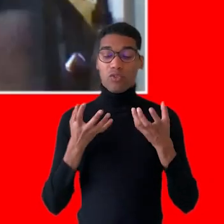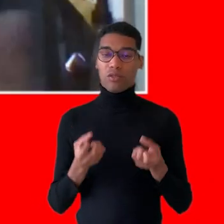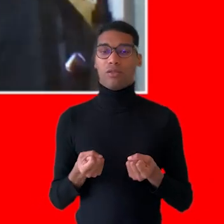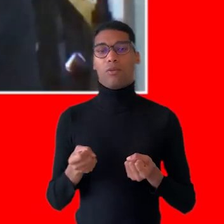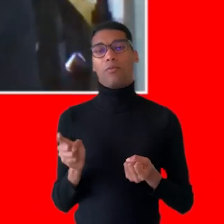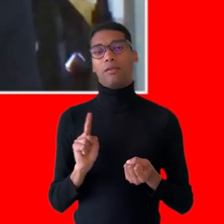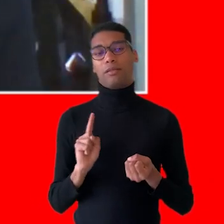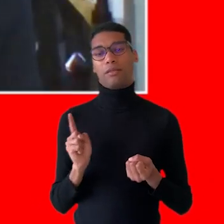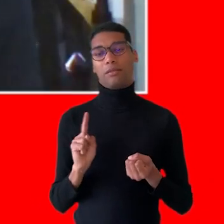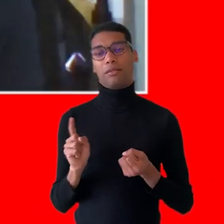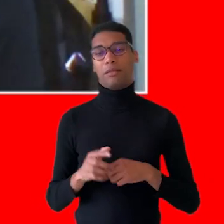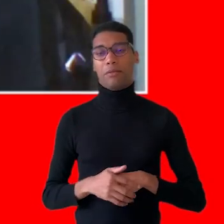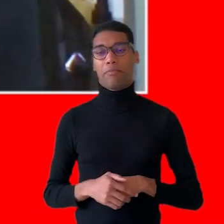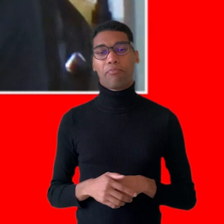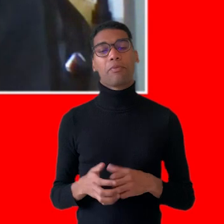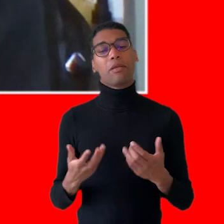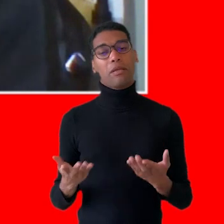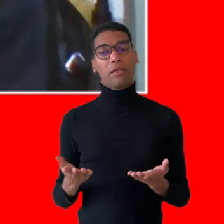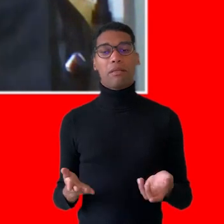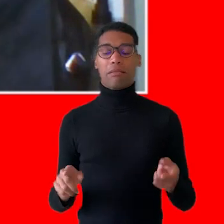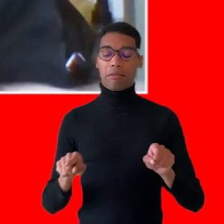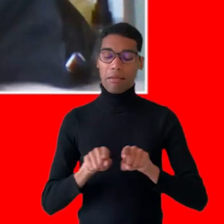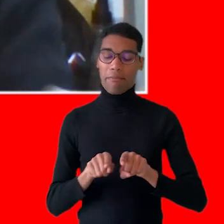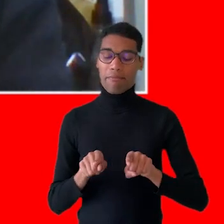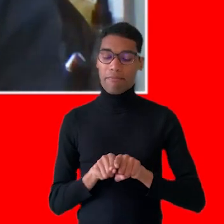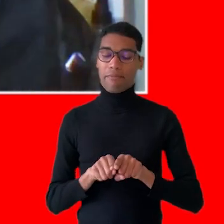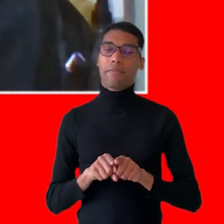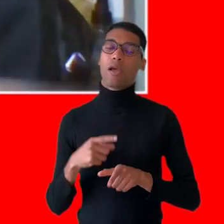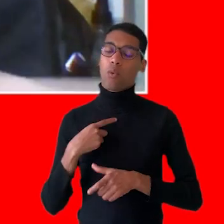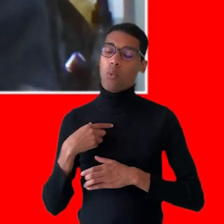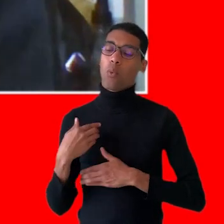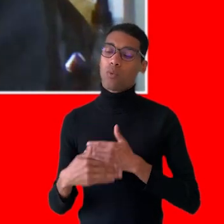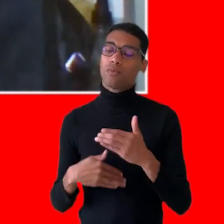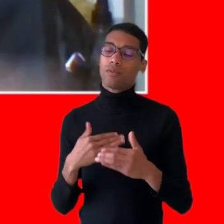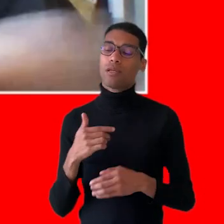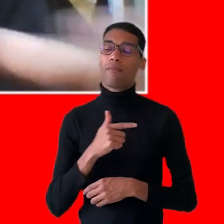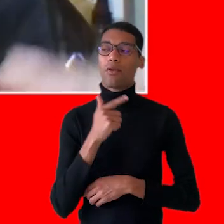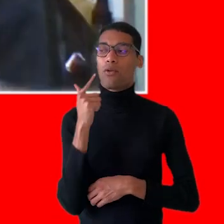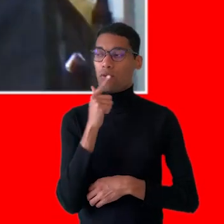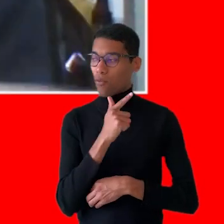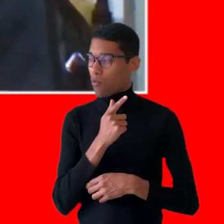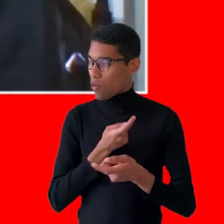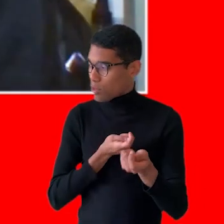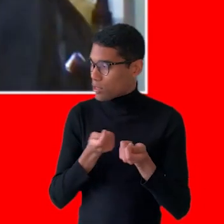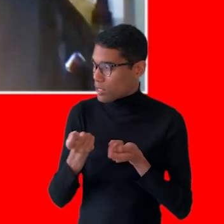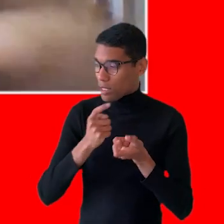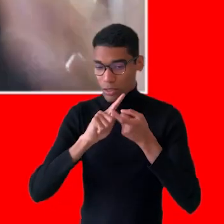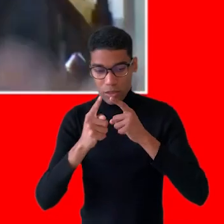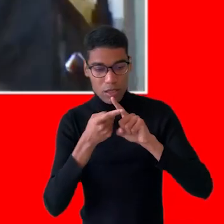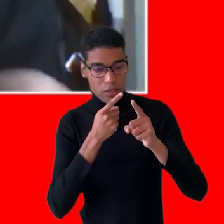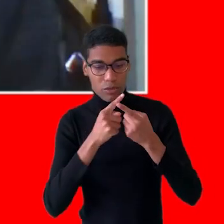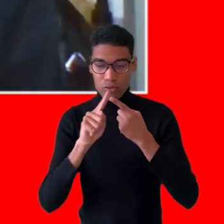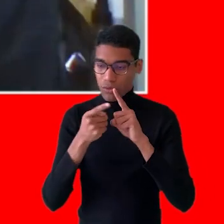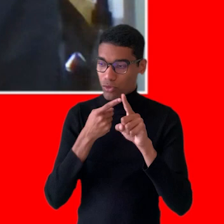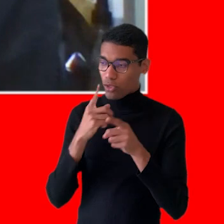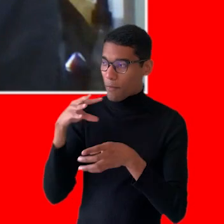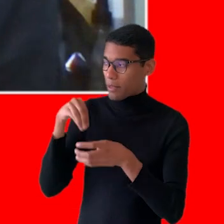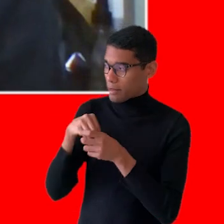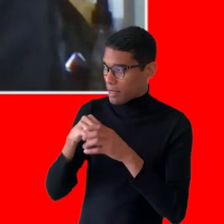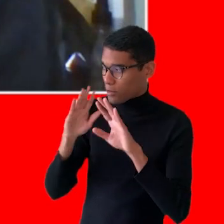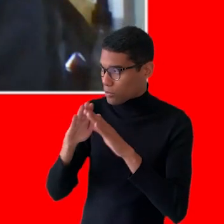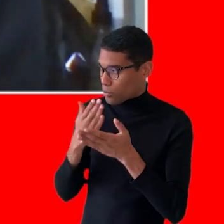recusa. E, ao mesmo tempo, eles foram se articulando politicamente no interior